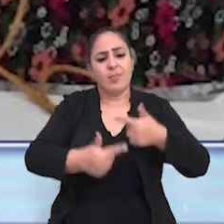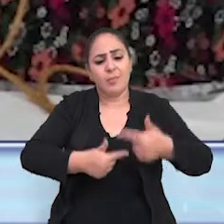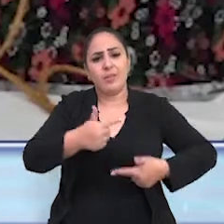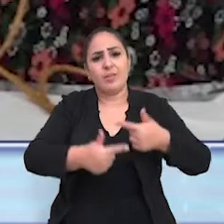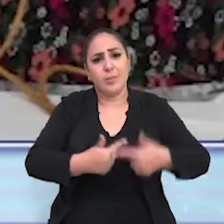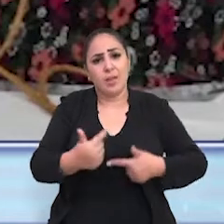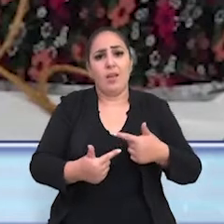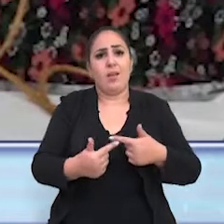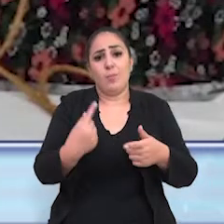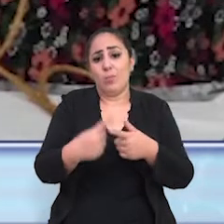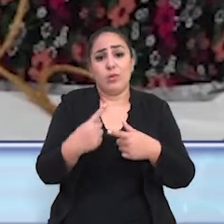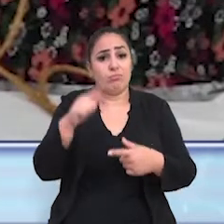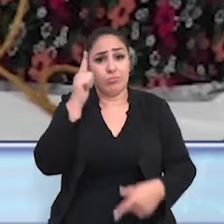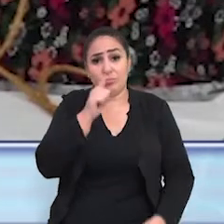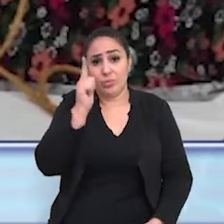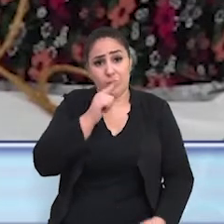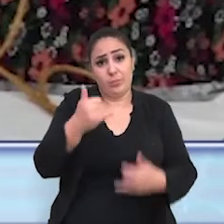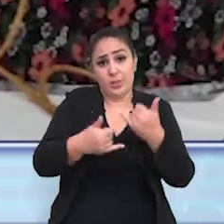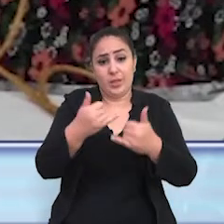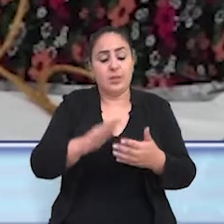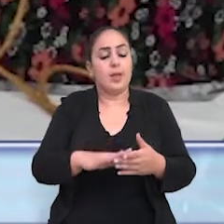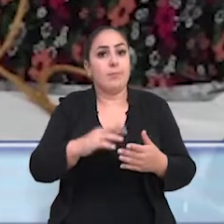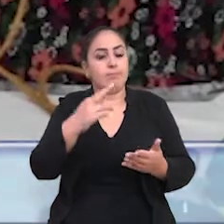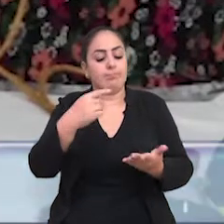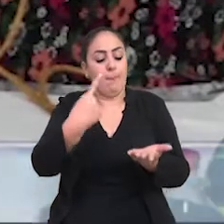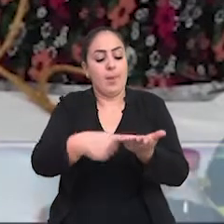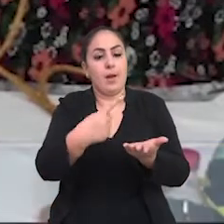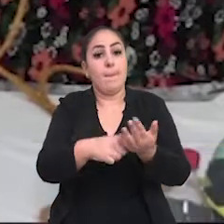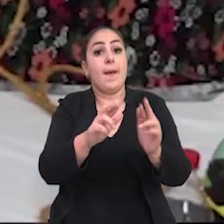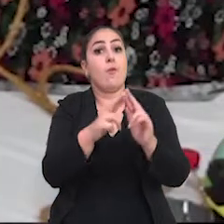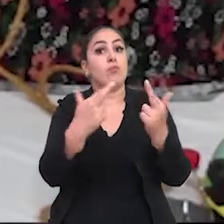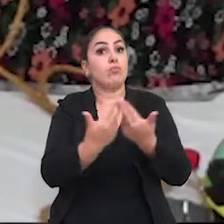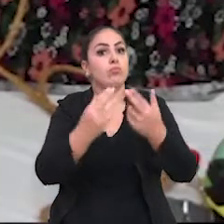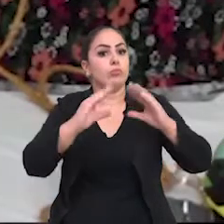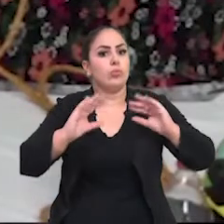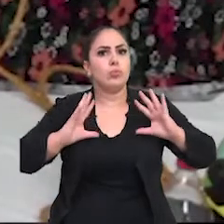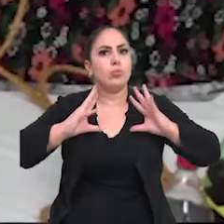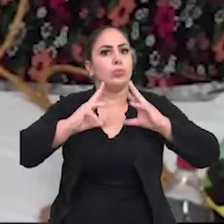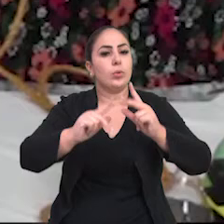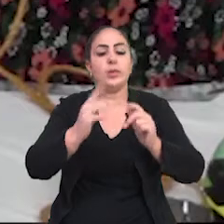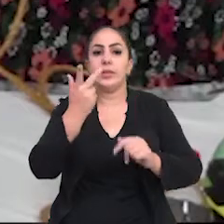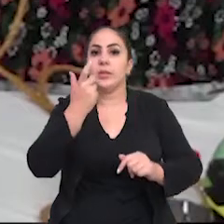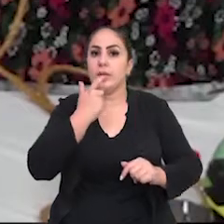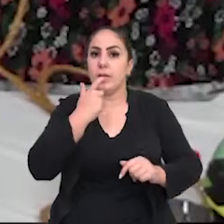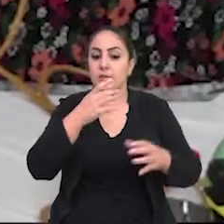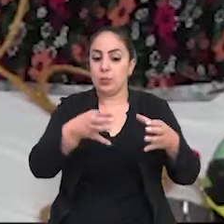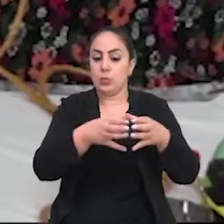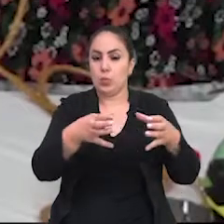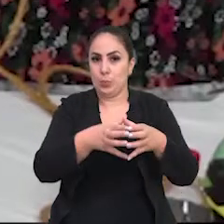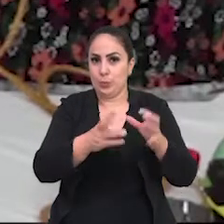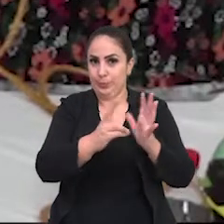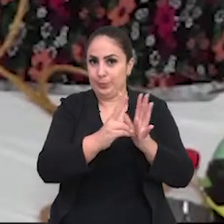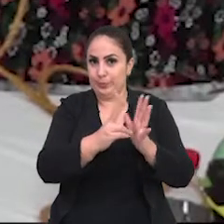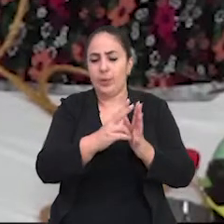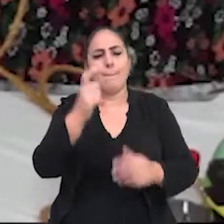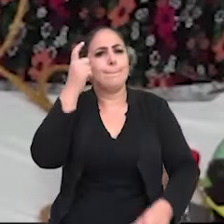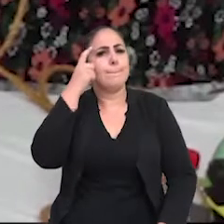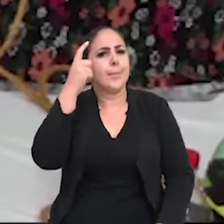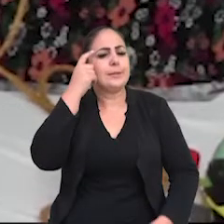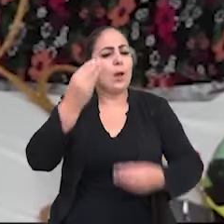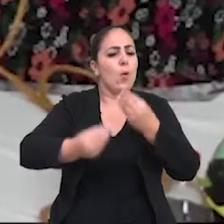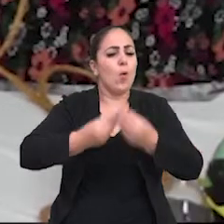disso. Até que então, resolveram marcar uma reunião de noite com todas as crianças da aldeia